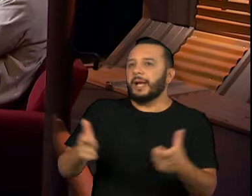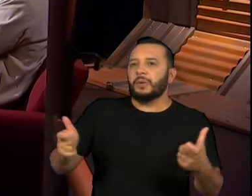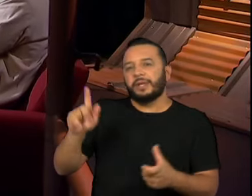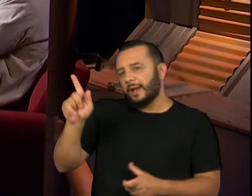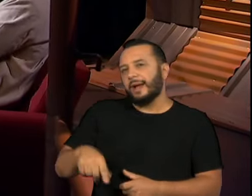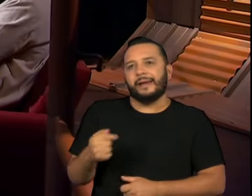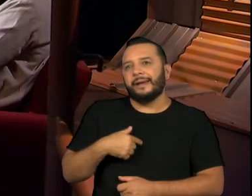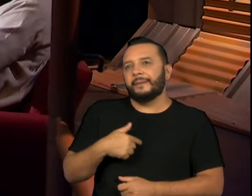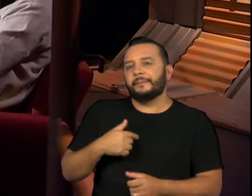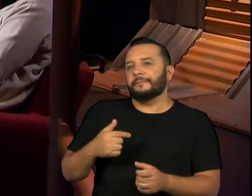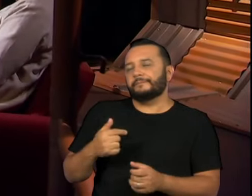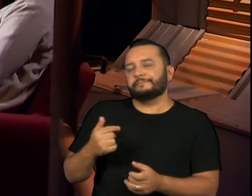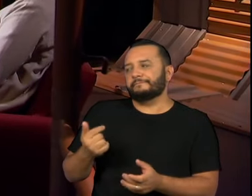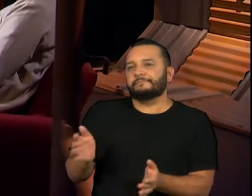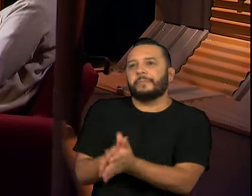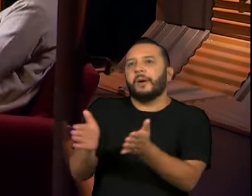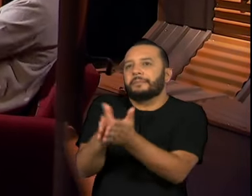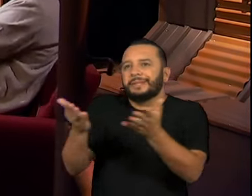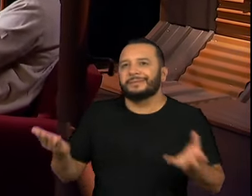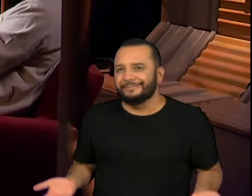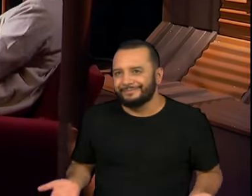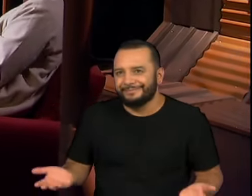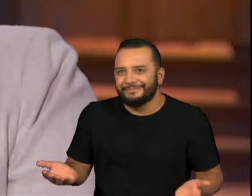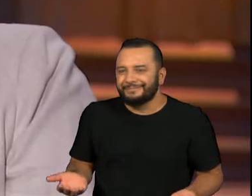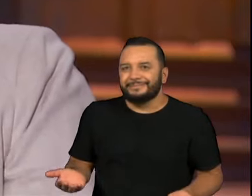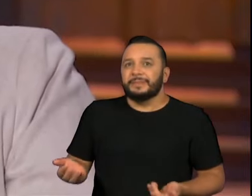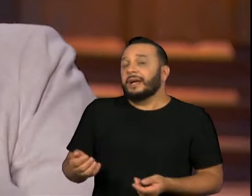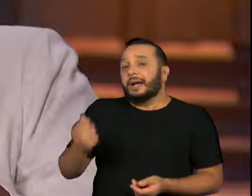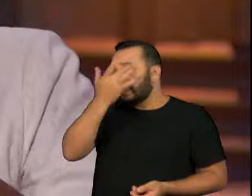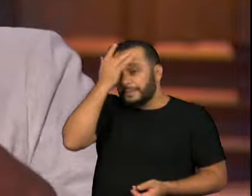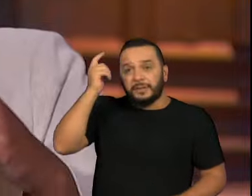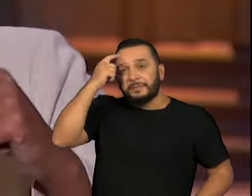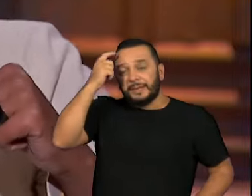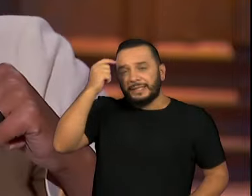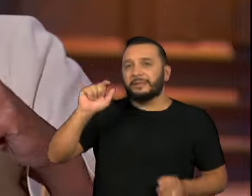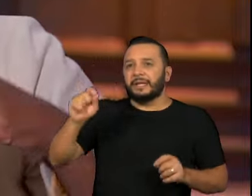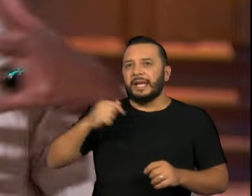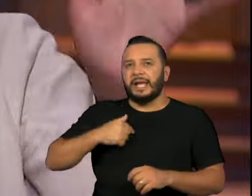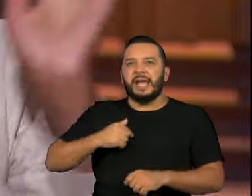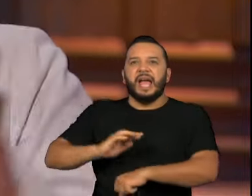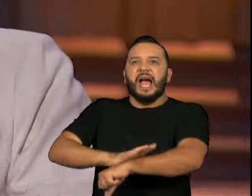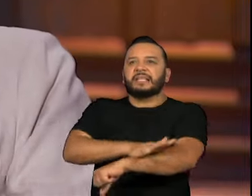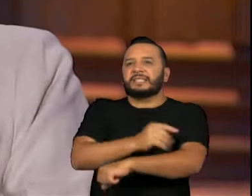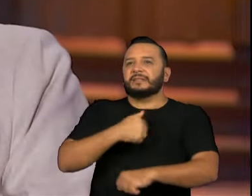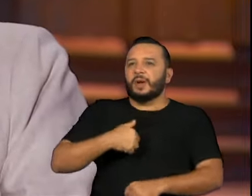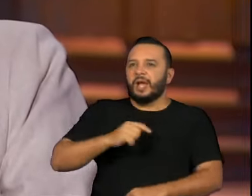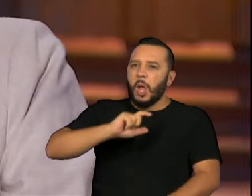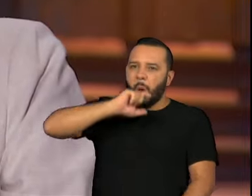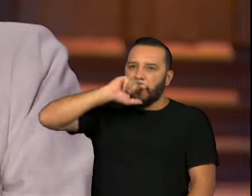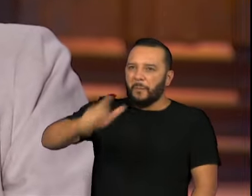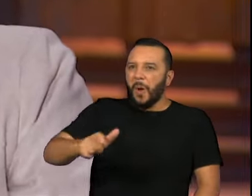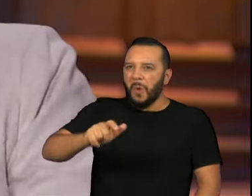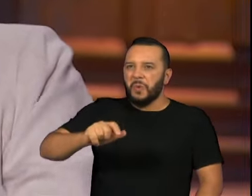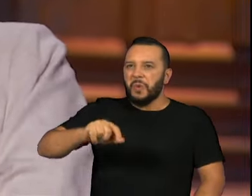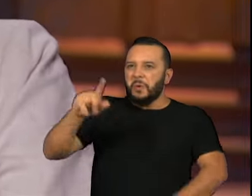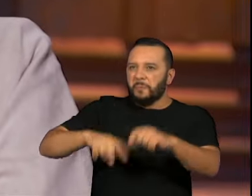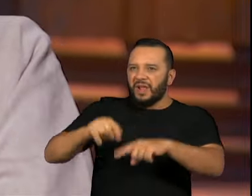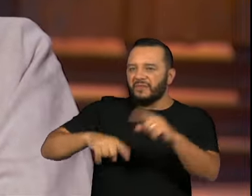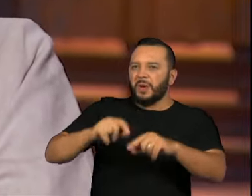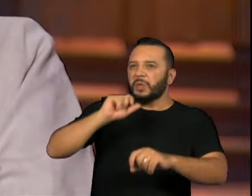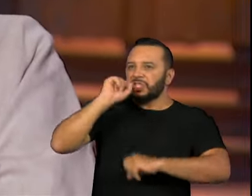oportunidade talvez entendimento o racismo como o sistema faz com que as pessoas Acho que racismo é só quando ela xingou uma pessoa negra né